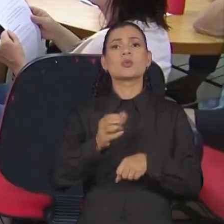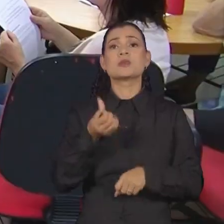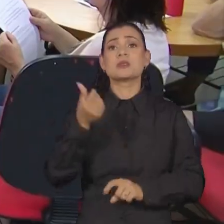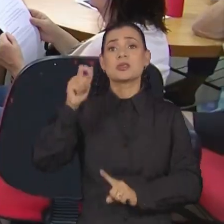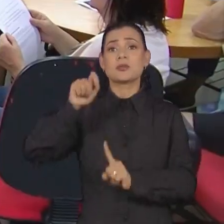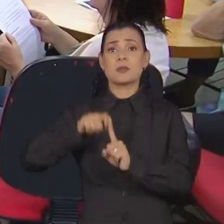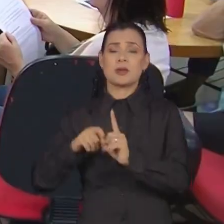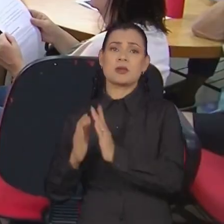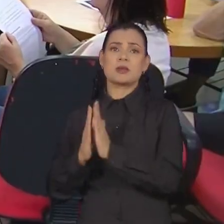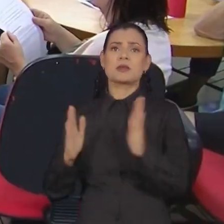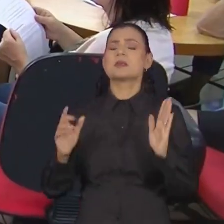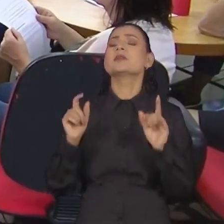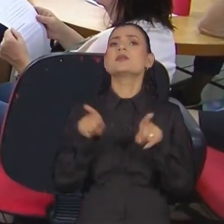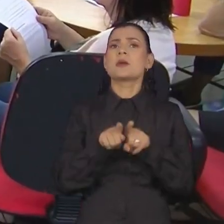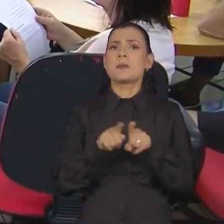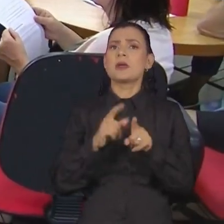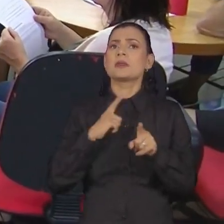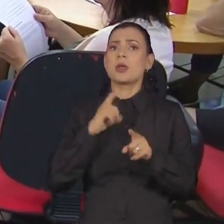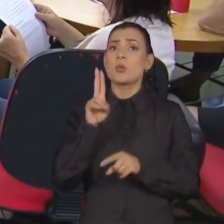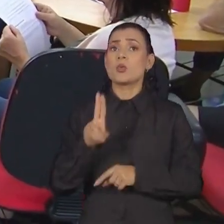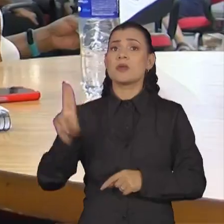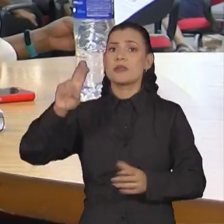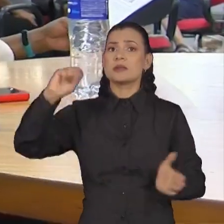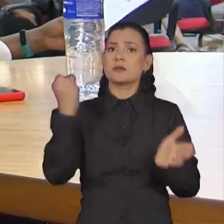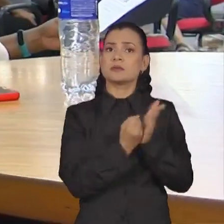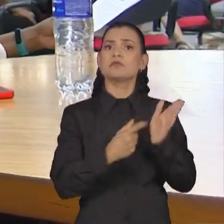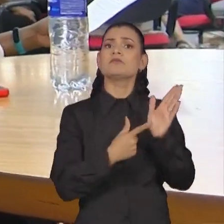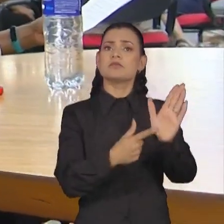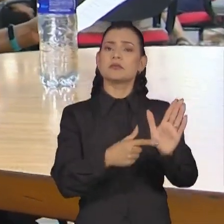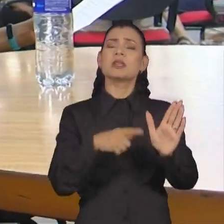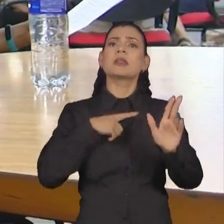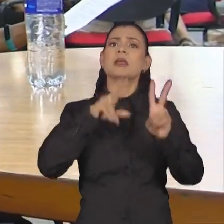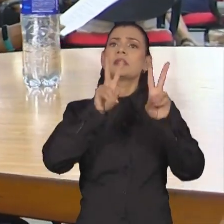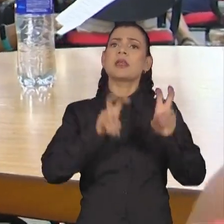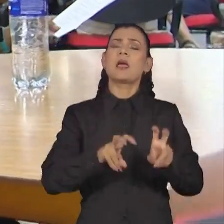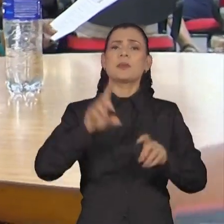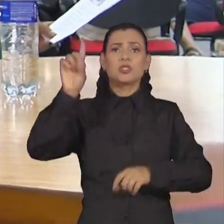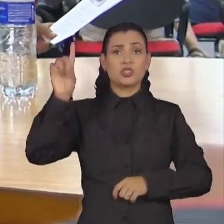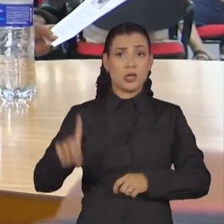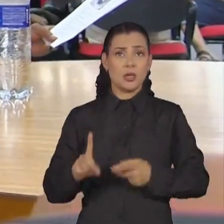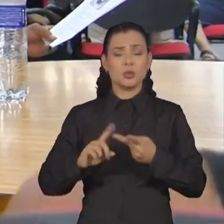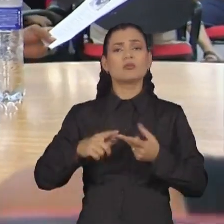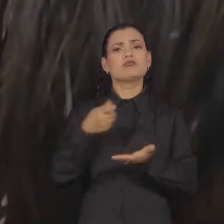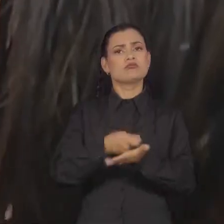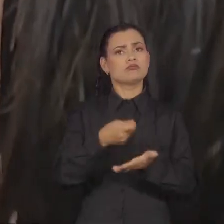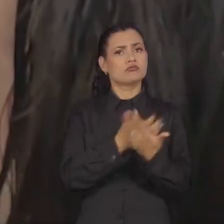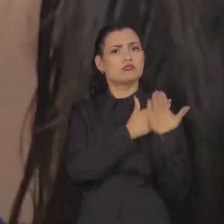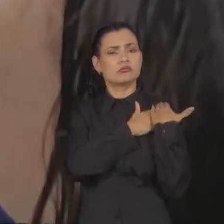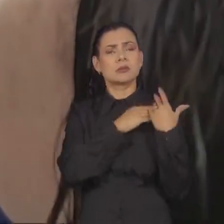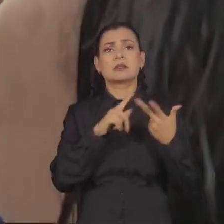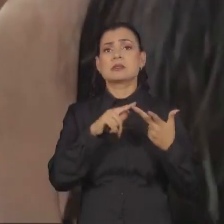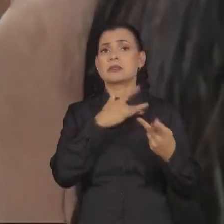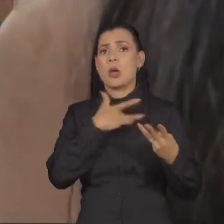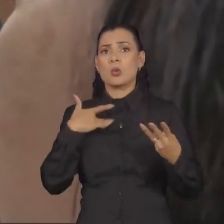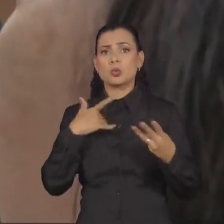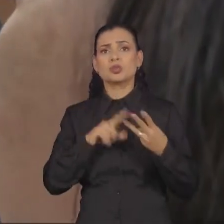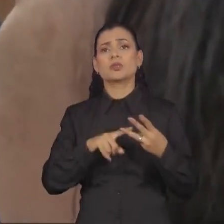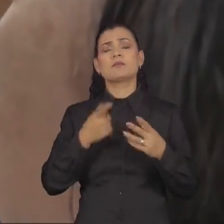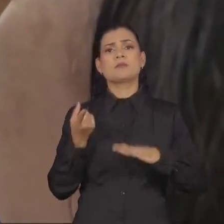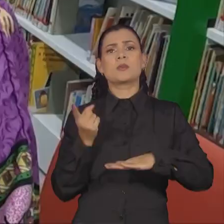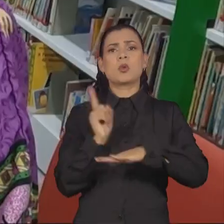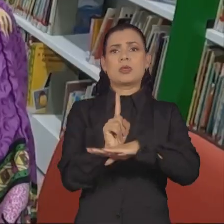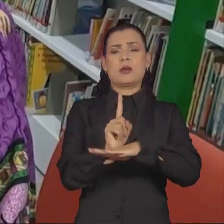6 meses, é chancelado por uma universidade e aborda temas como direitos, deveres, saúde,